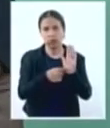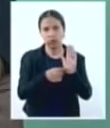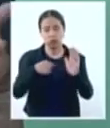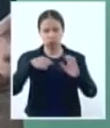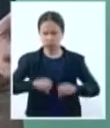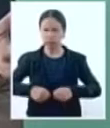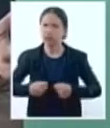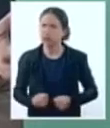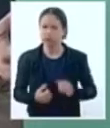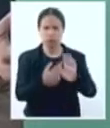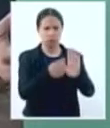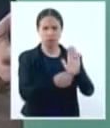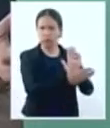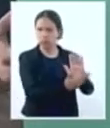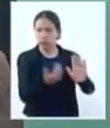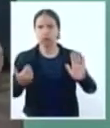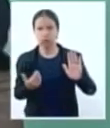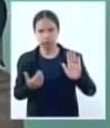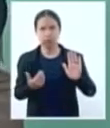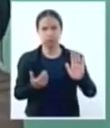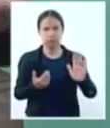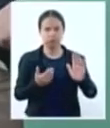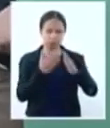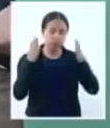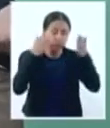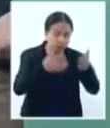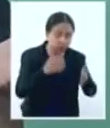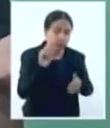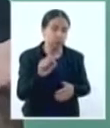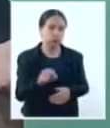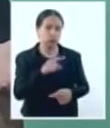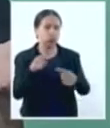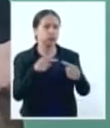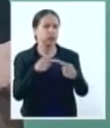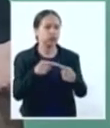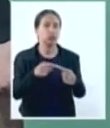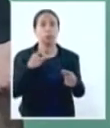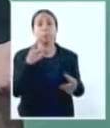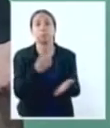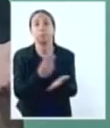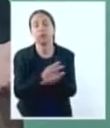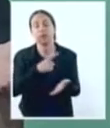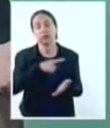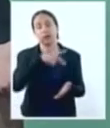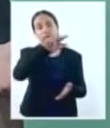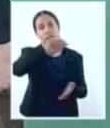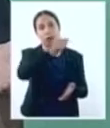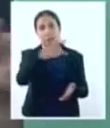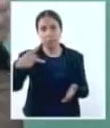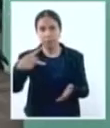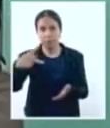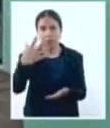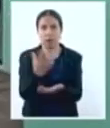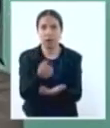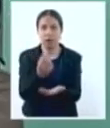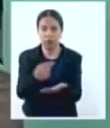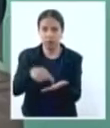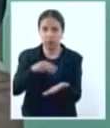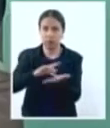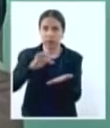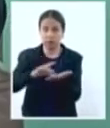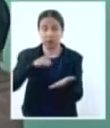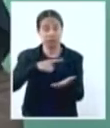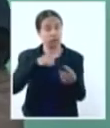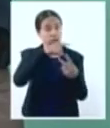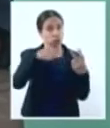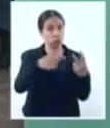justamente sob a perspectiva de que, independente desse serviço já ser disponibilizado através do aplicativo, nós temos duas questões. Primeiro,